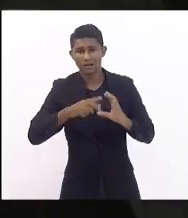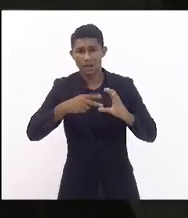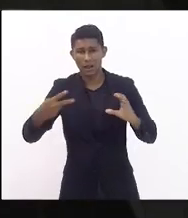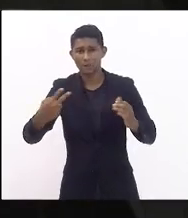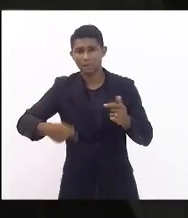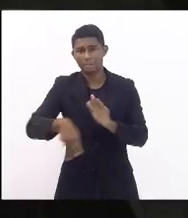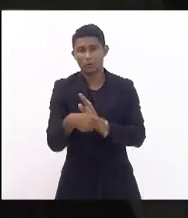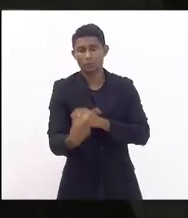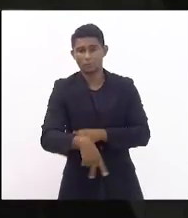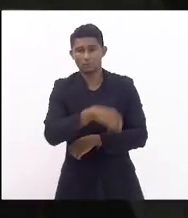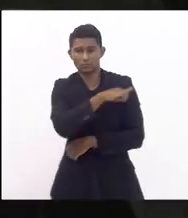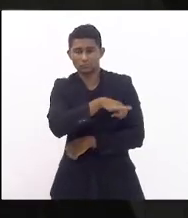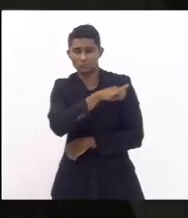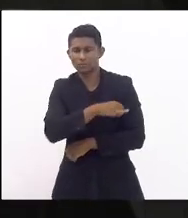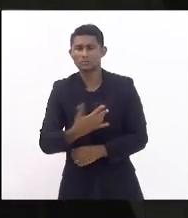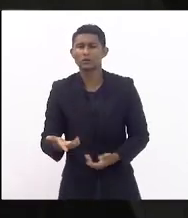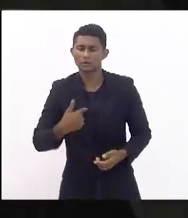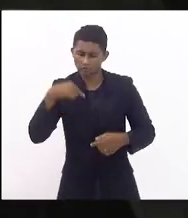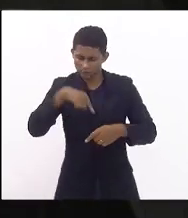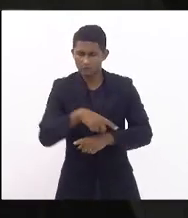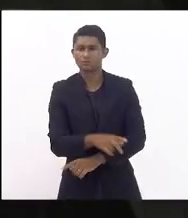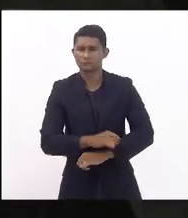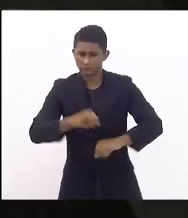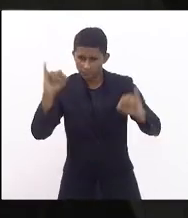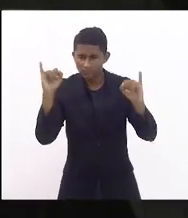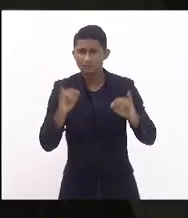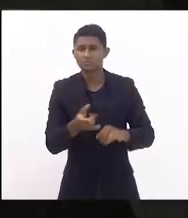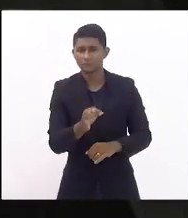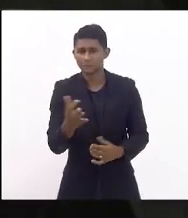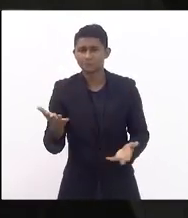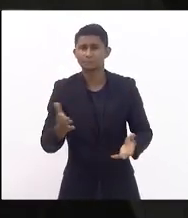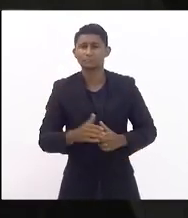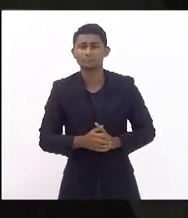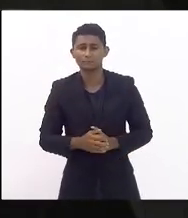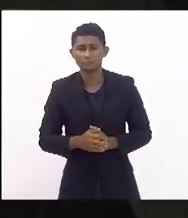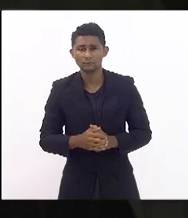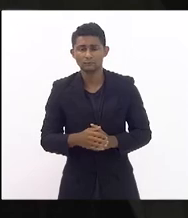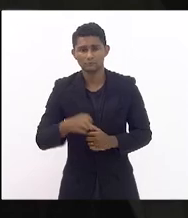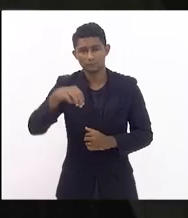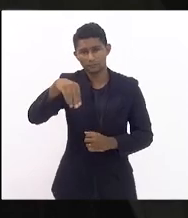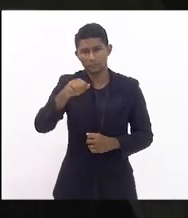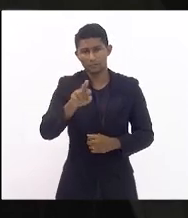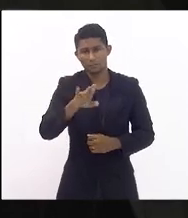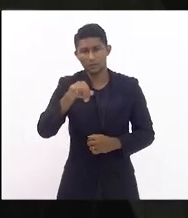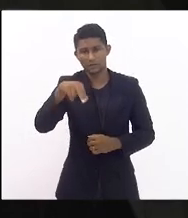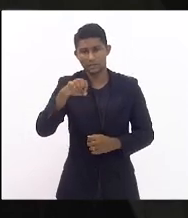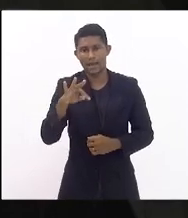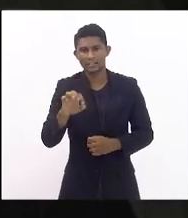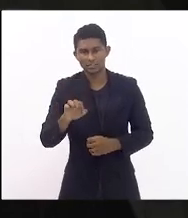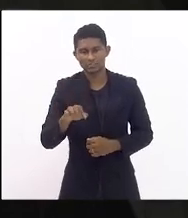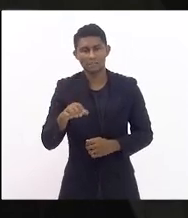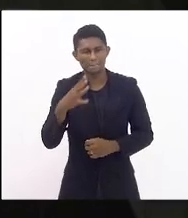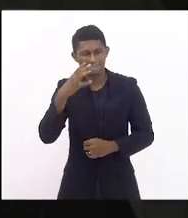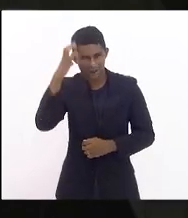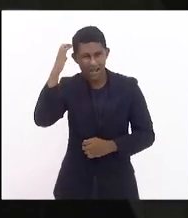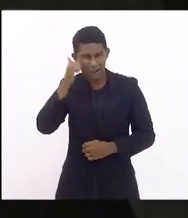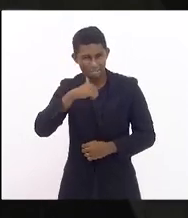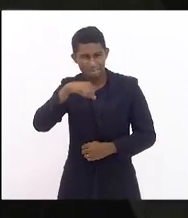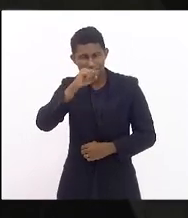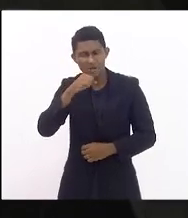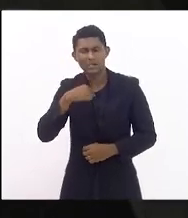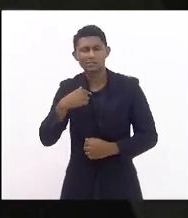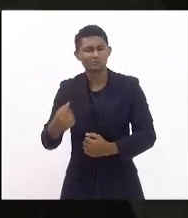a atenção para esse dado, não apenas aqui mandar para a dona Marinette, em nome da dona Marinette, mãe de Marielle, uma